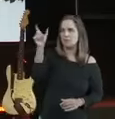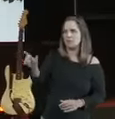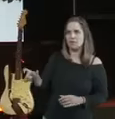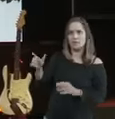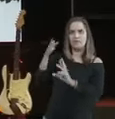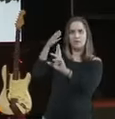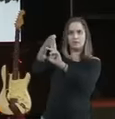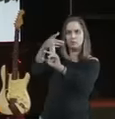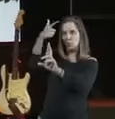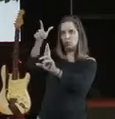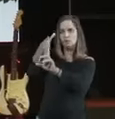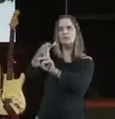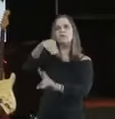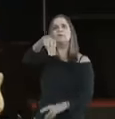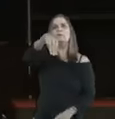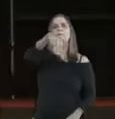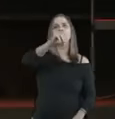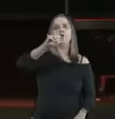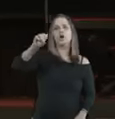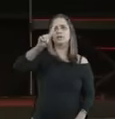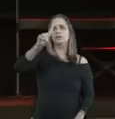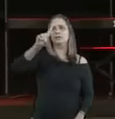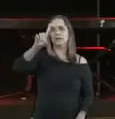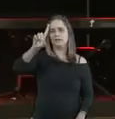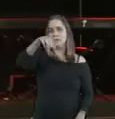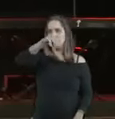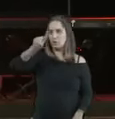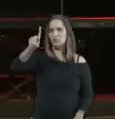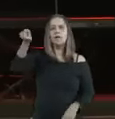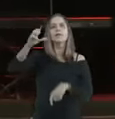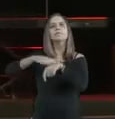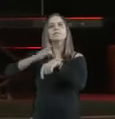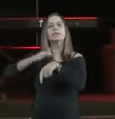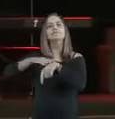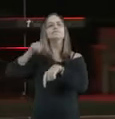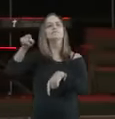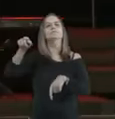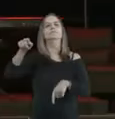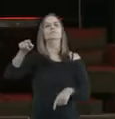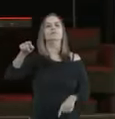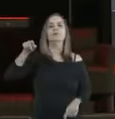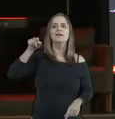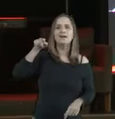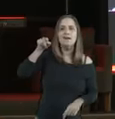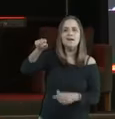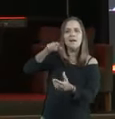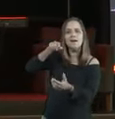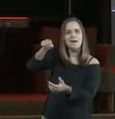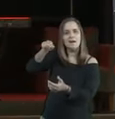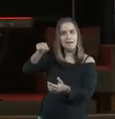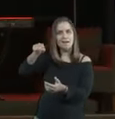e tal, aquilo vendeu a rodo, gerou muito dinheiro, e quando Moody morreu, ele não tinha dinheiro